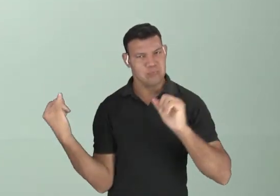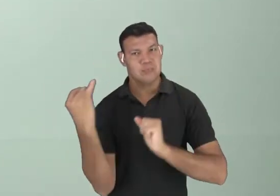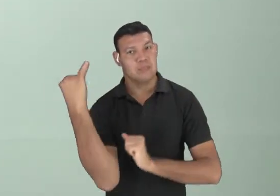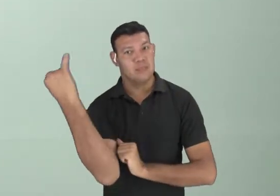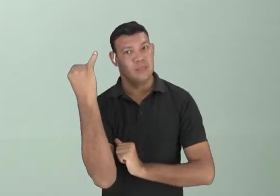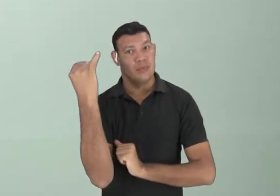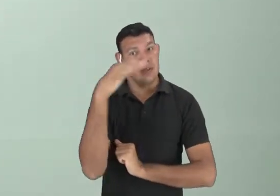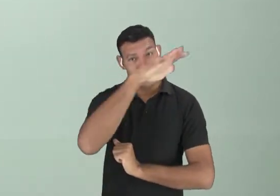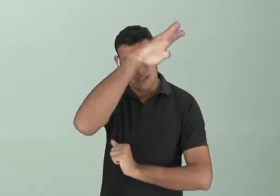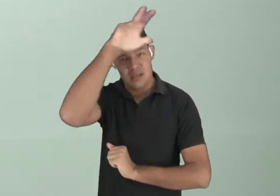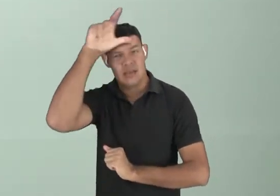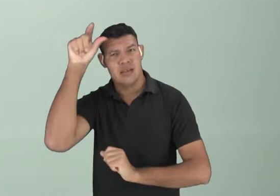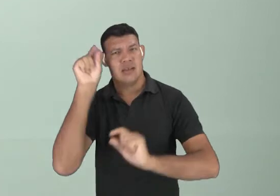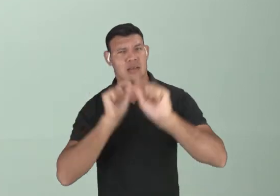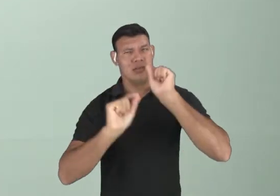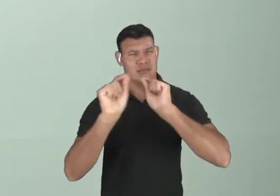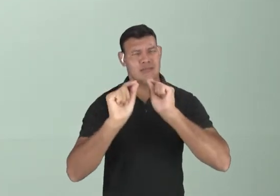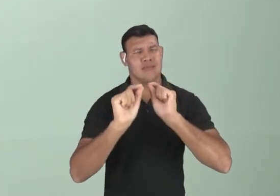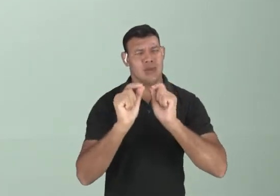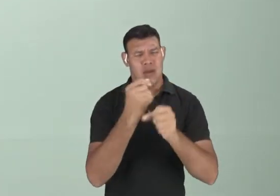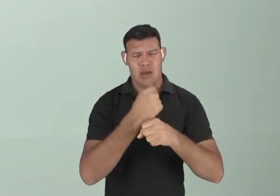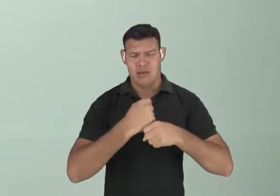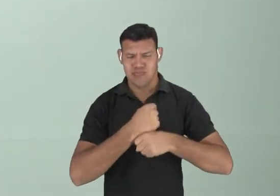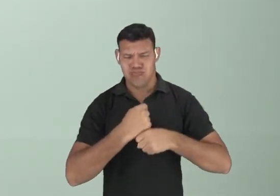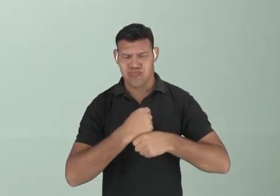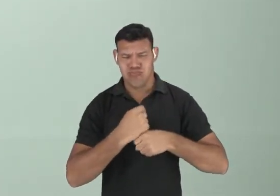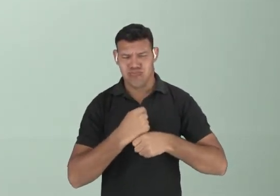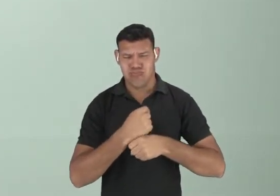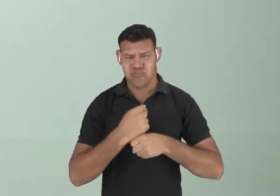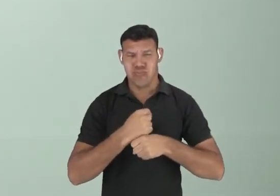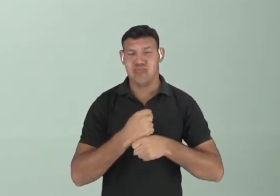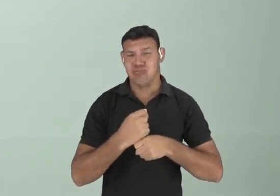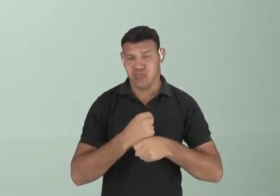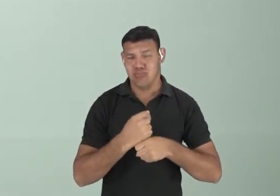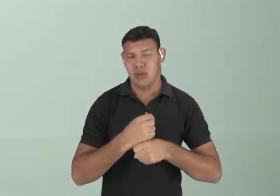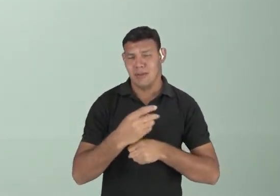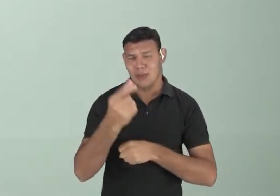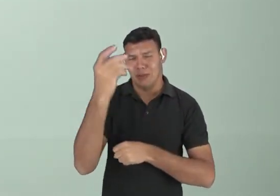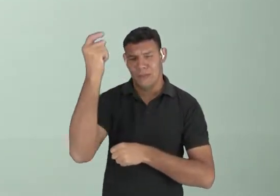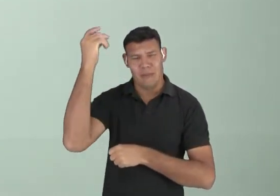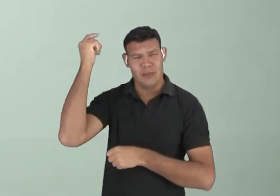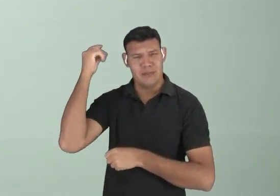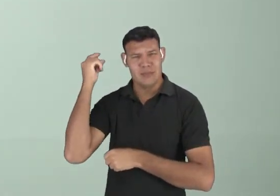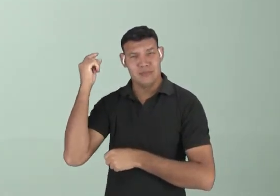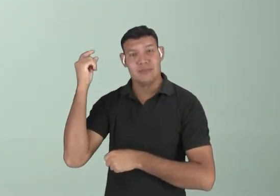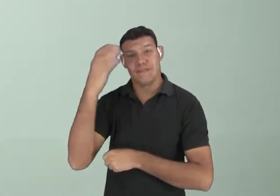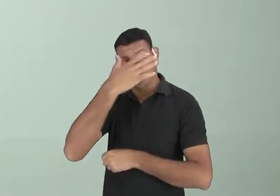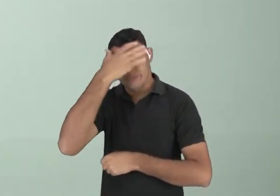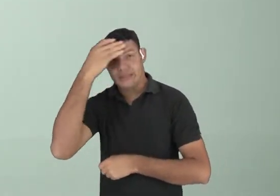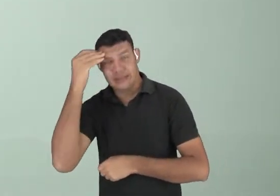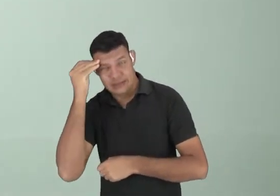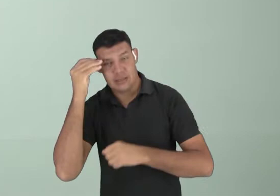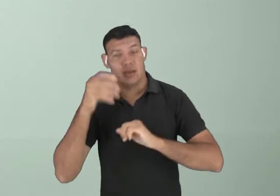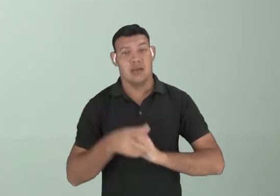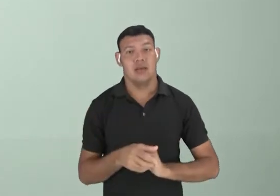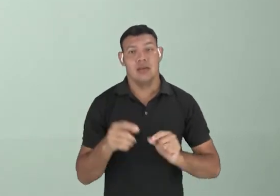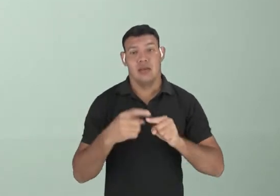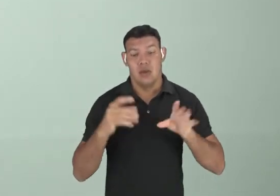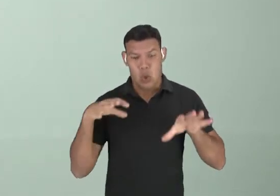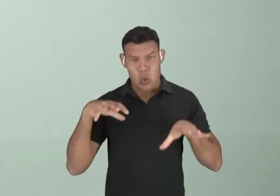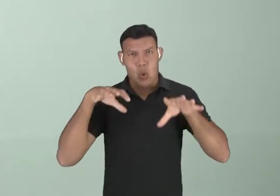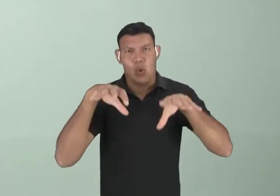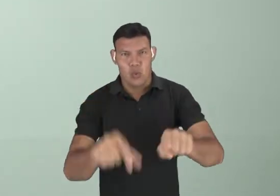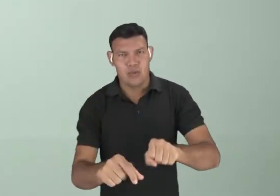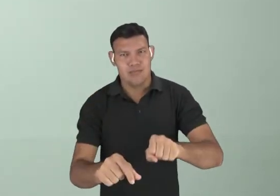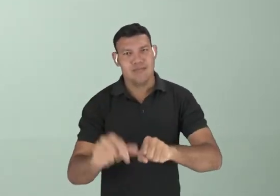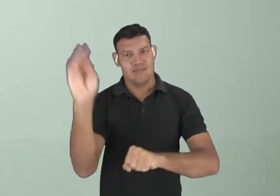já que a Amazônia ficou por muito tempo deixada de lado, já que a ocupação do espaço brasileiro começou no